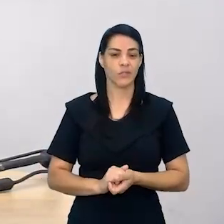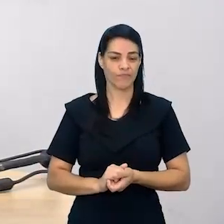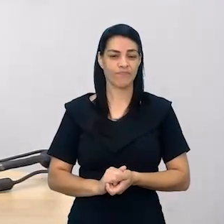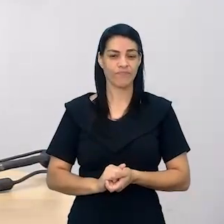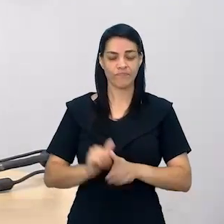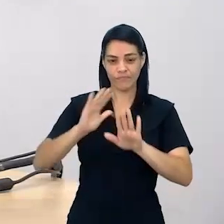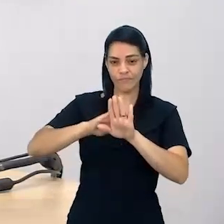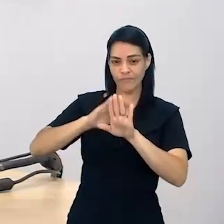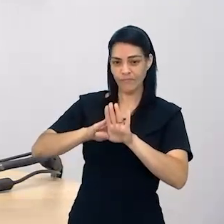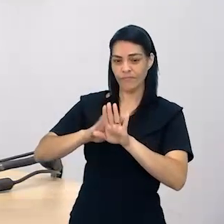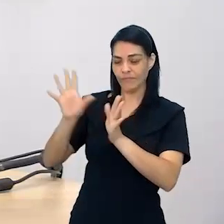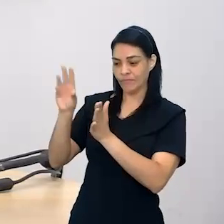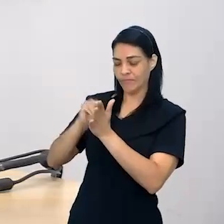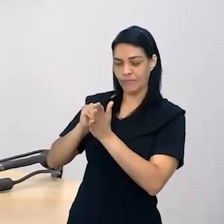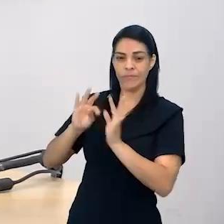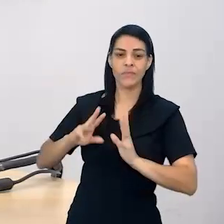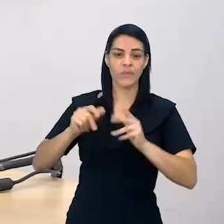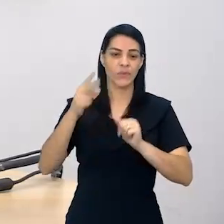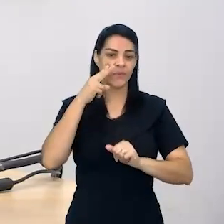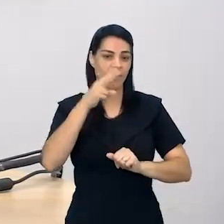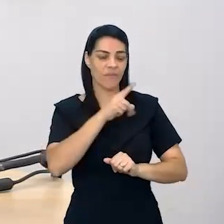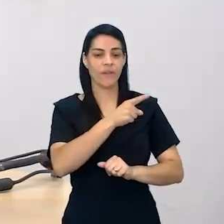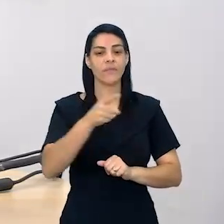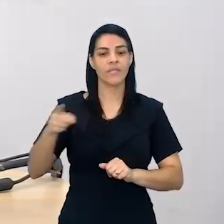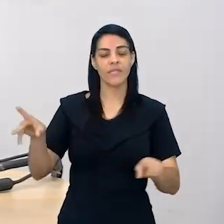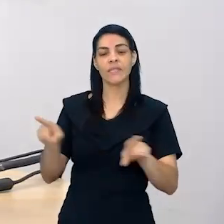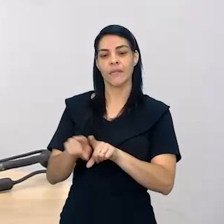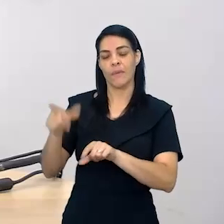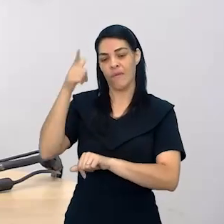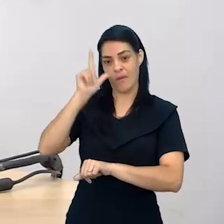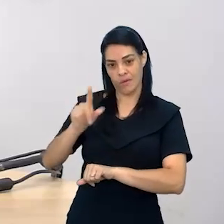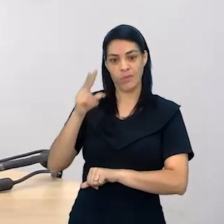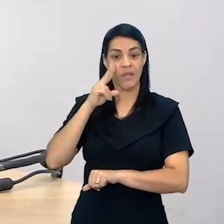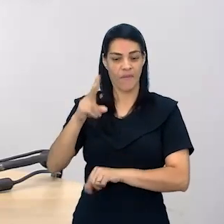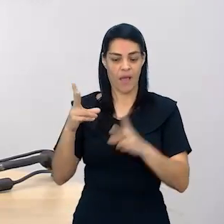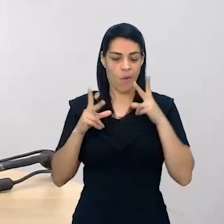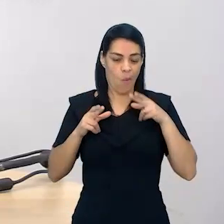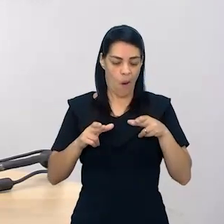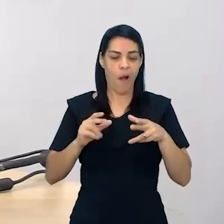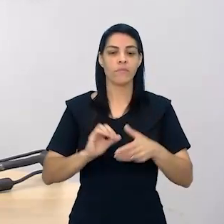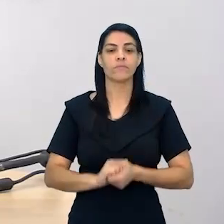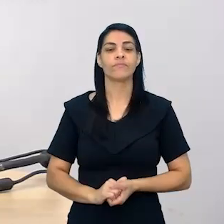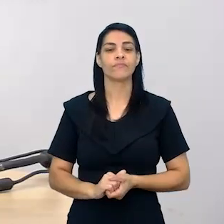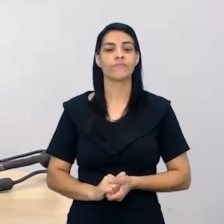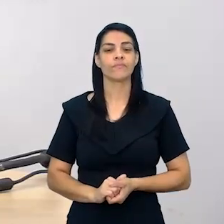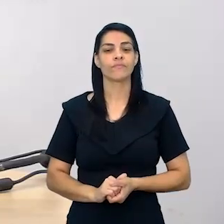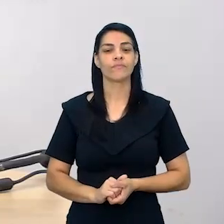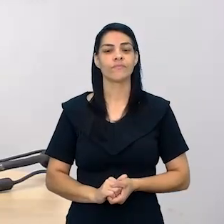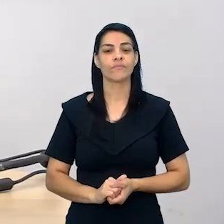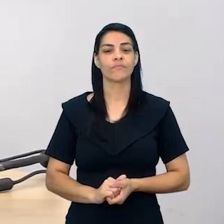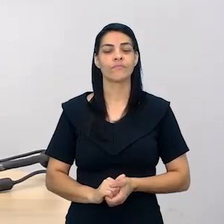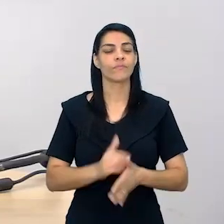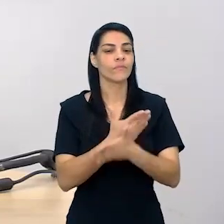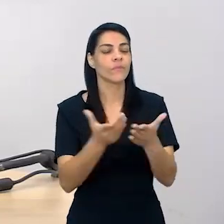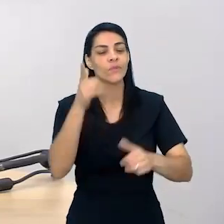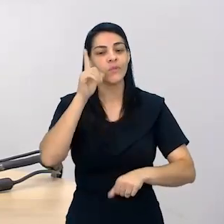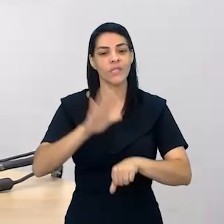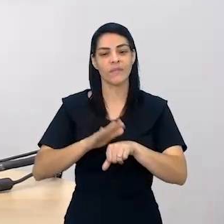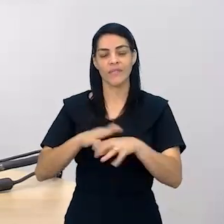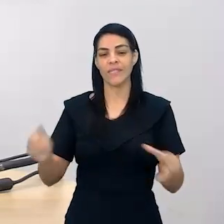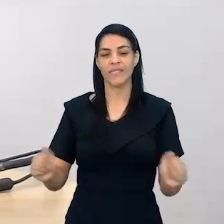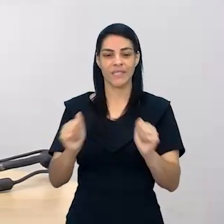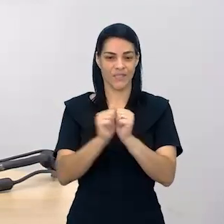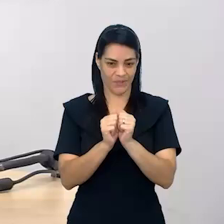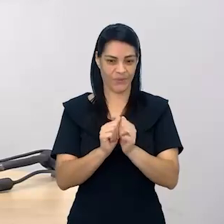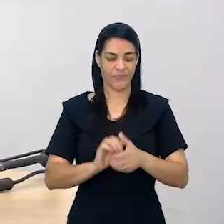diretor espelhar Então o que eu tiver vendo Vocês também vão ver E aí para a gente poder fazer junto a